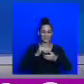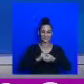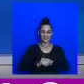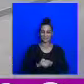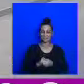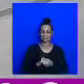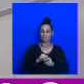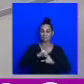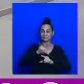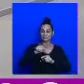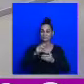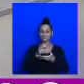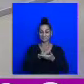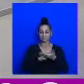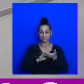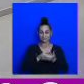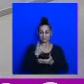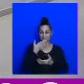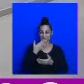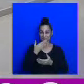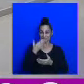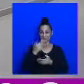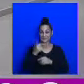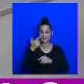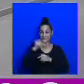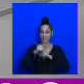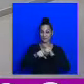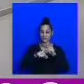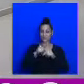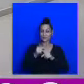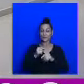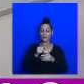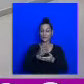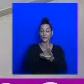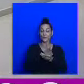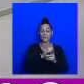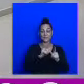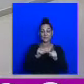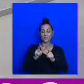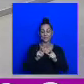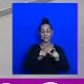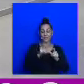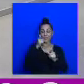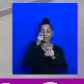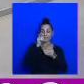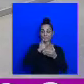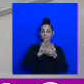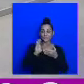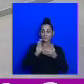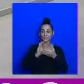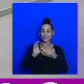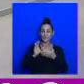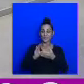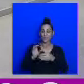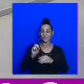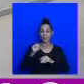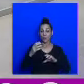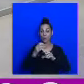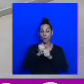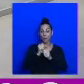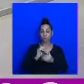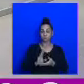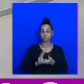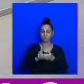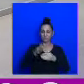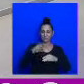Obrigado. Este foi o sorteio da Loto Fácil. Após a apuração, fique atenta, fique atento para saber de onde são as apostas vencedoras ou